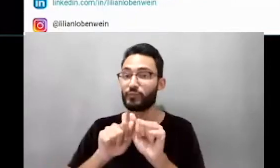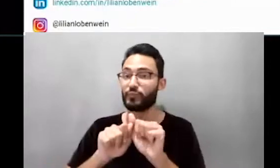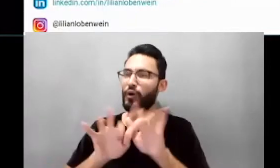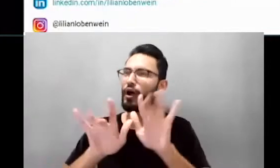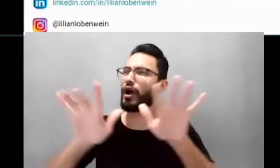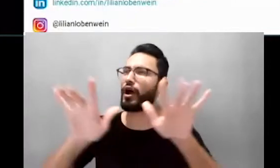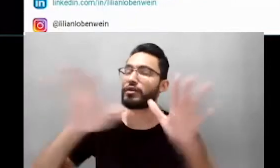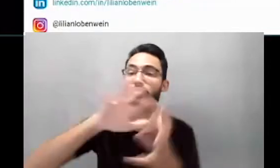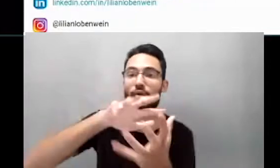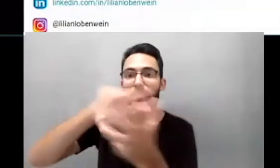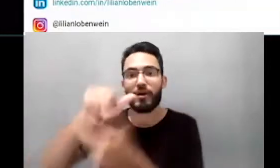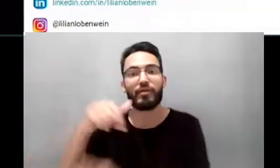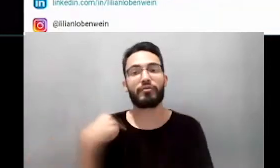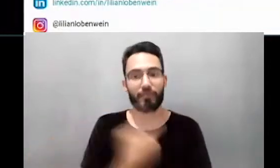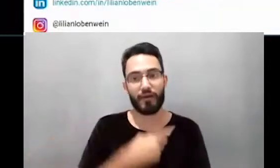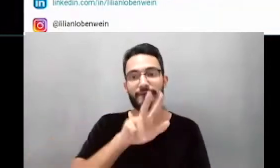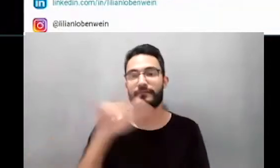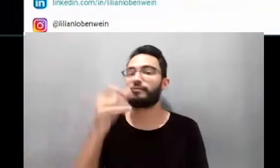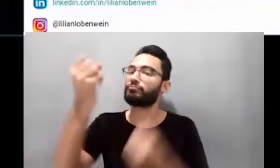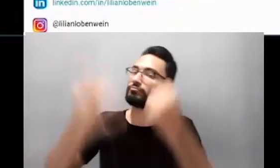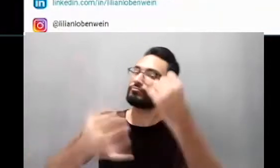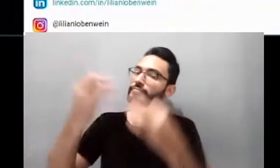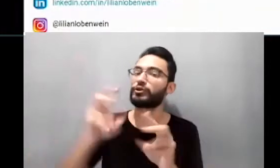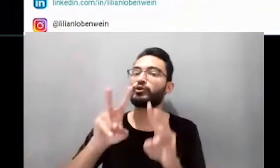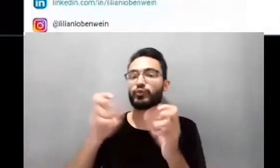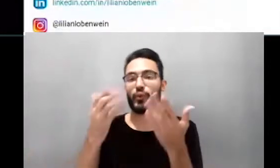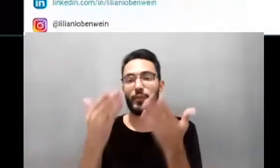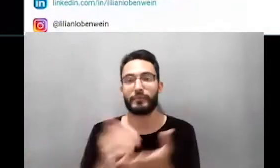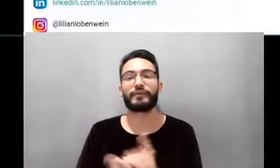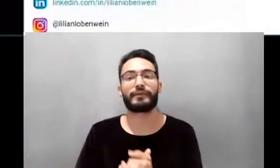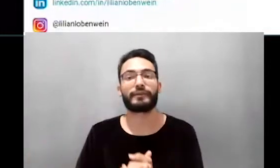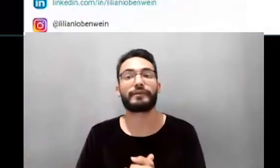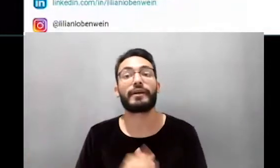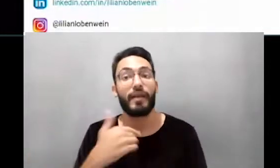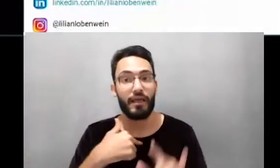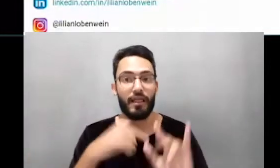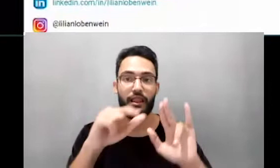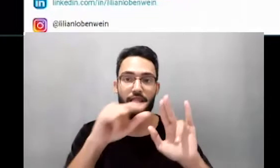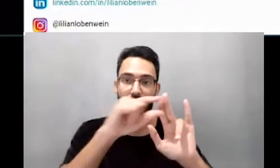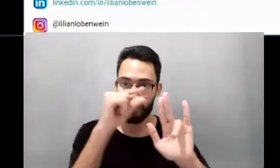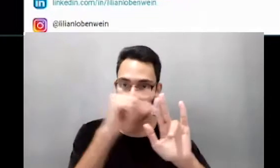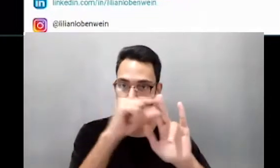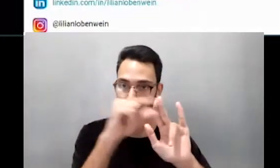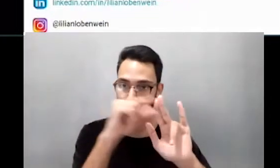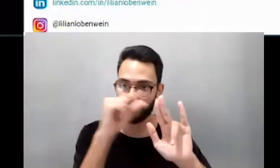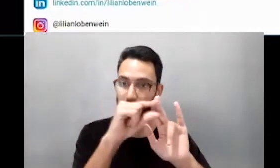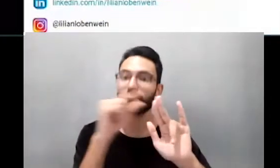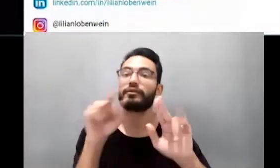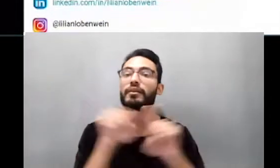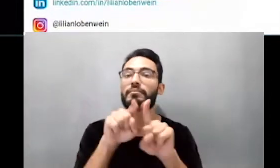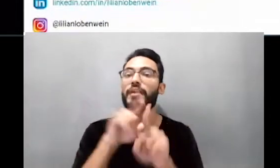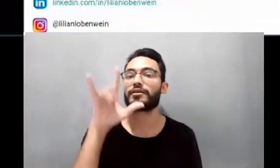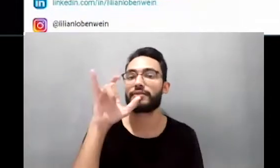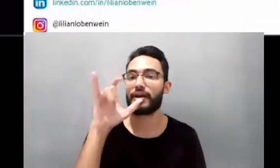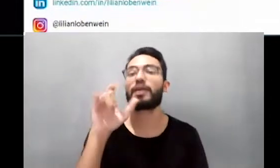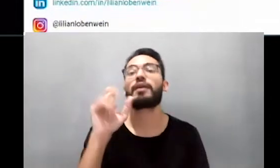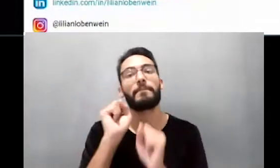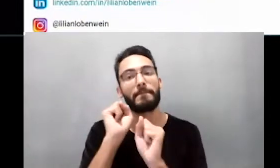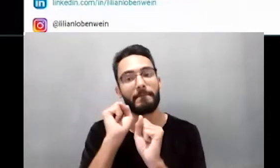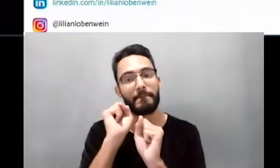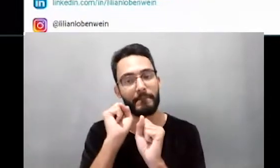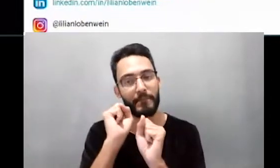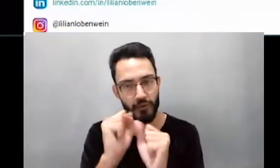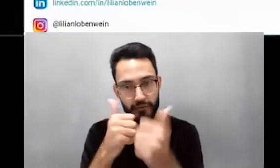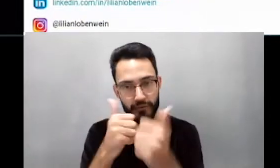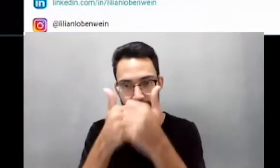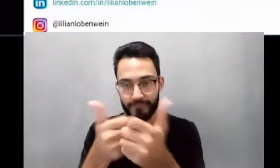gente vai falar um pouquinho sobre ele aqui. Aqui eu estou compartilhando o meu LinkedIn e o meu Instagram. Se vocês quiserem entrar em contato comigo, então